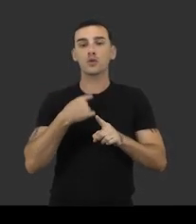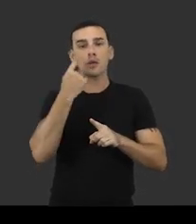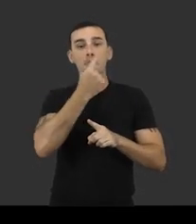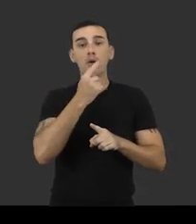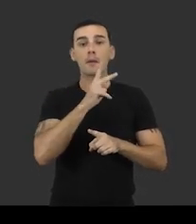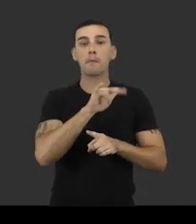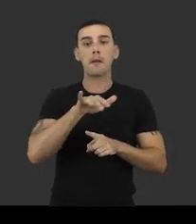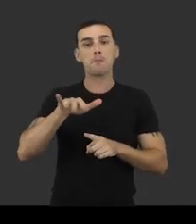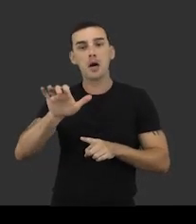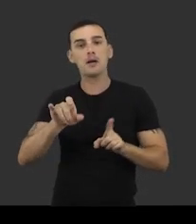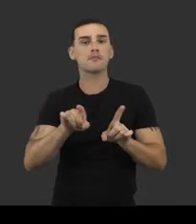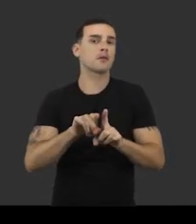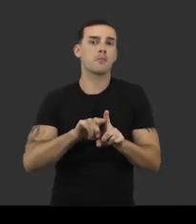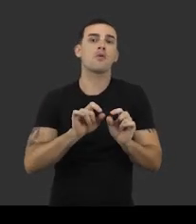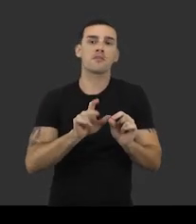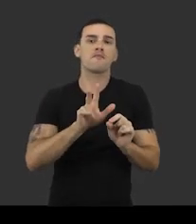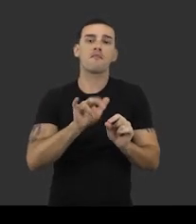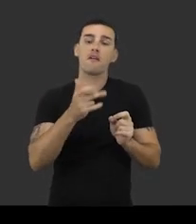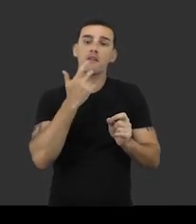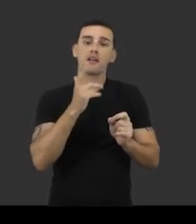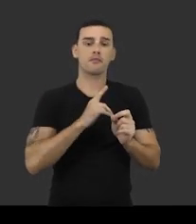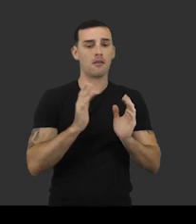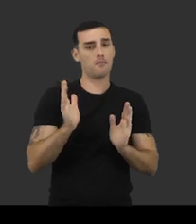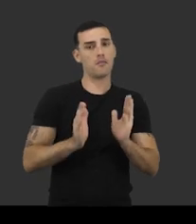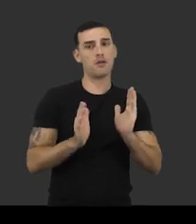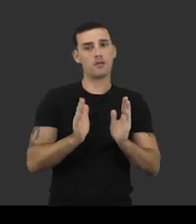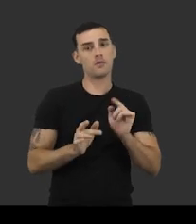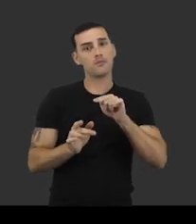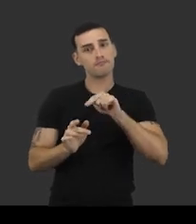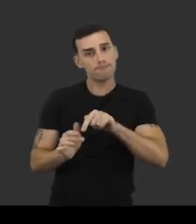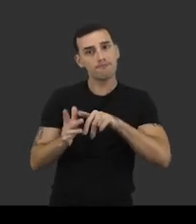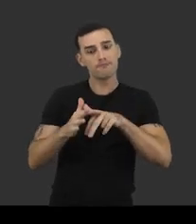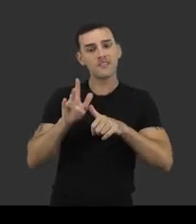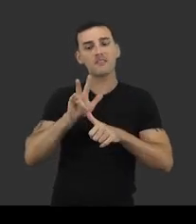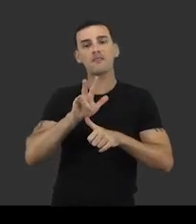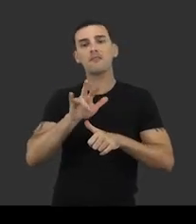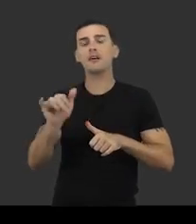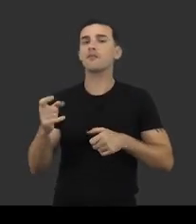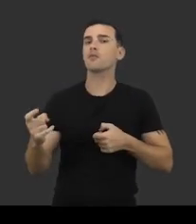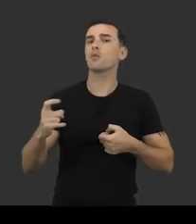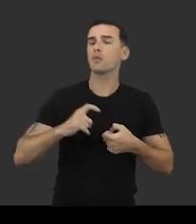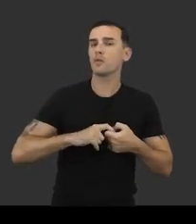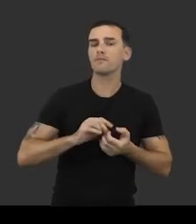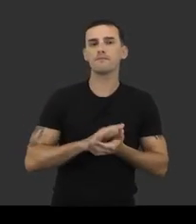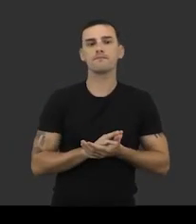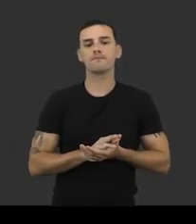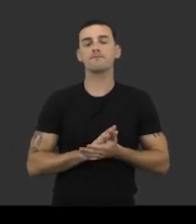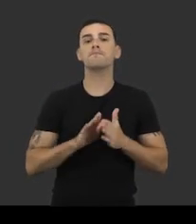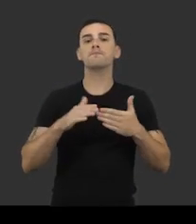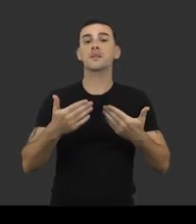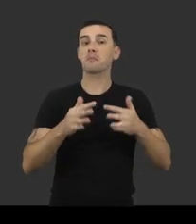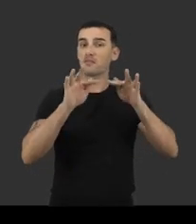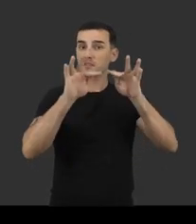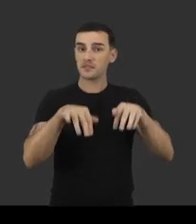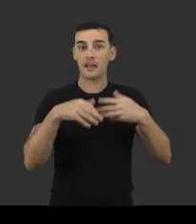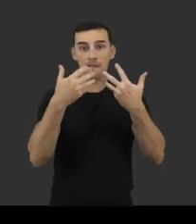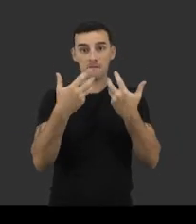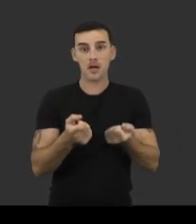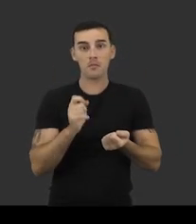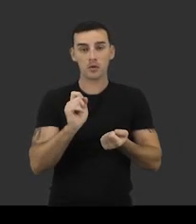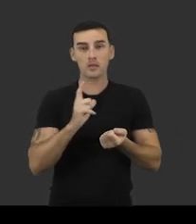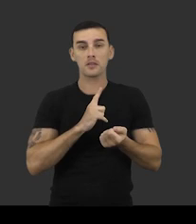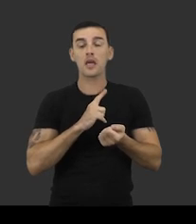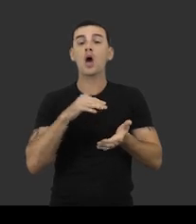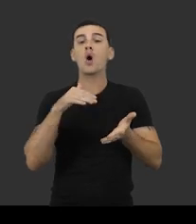isso vai nos dizer de quanto em quanto tempo esse paciente tem que voltar. Então, para finalizarmos, vamos para a nossa